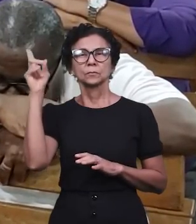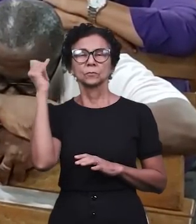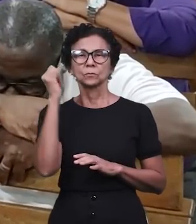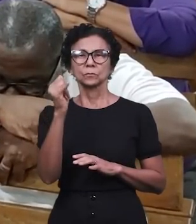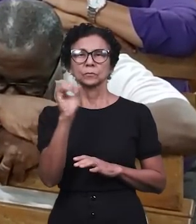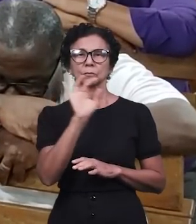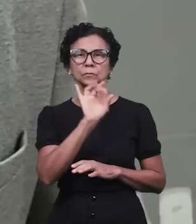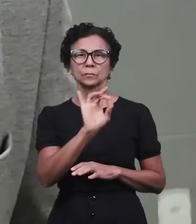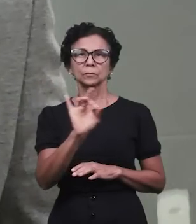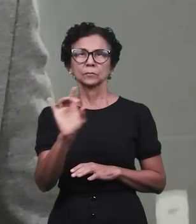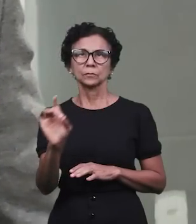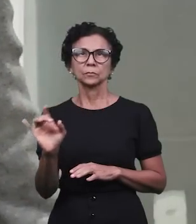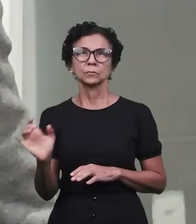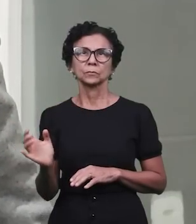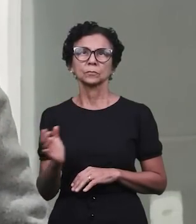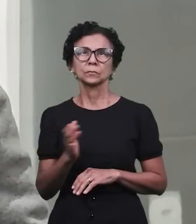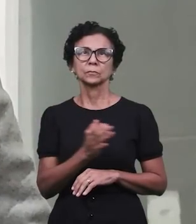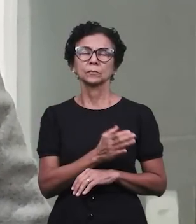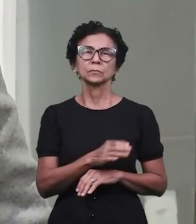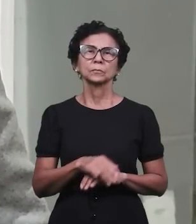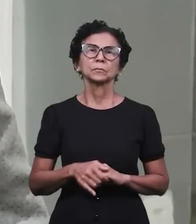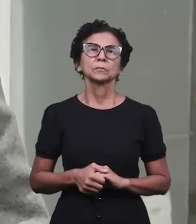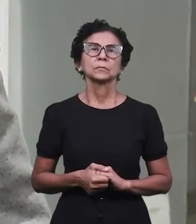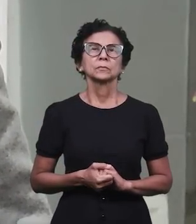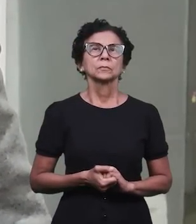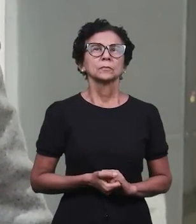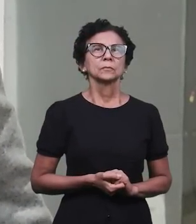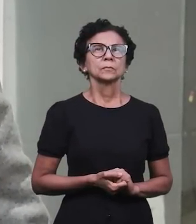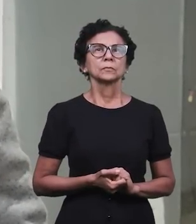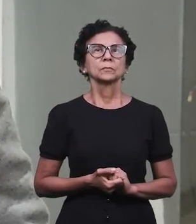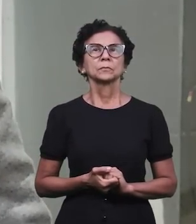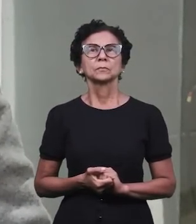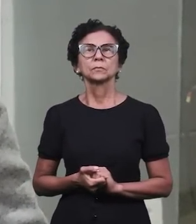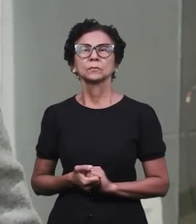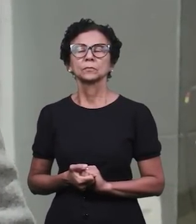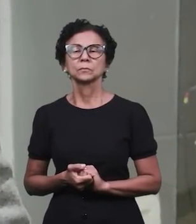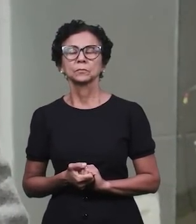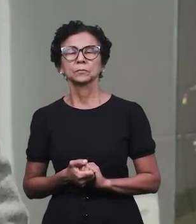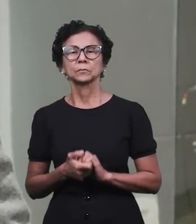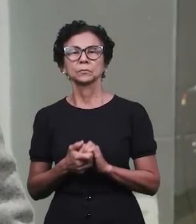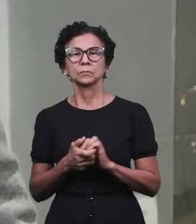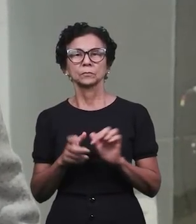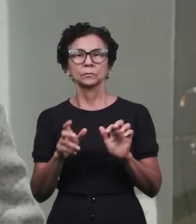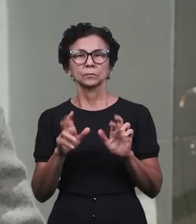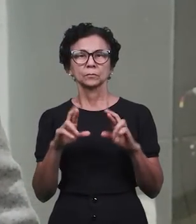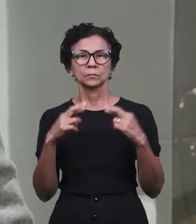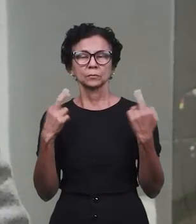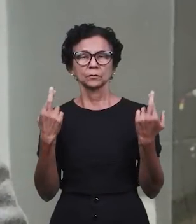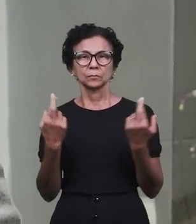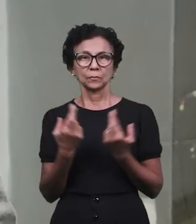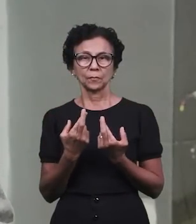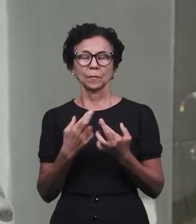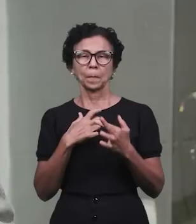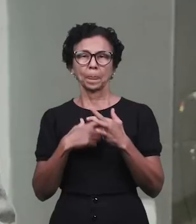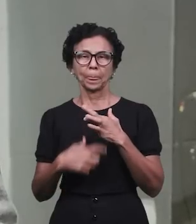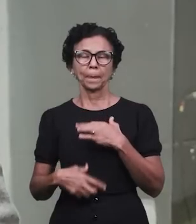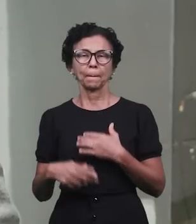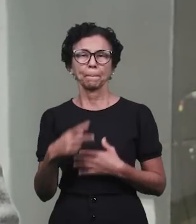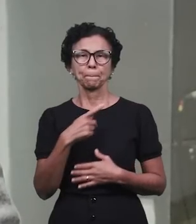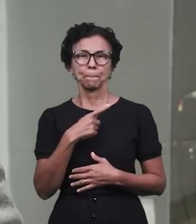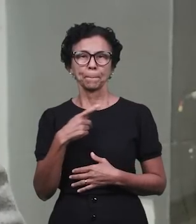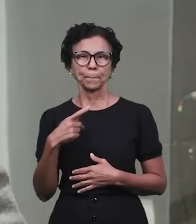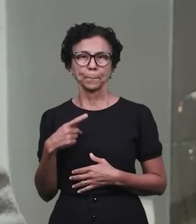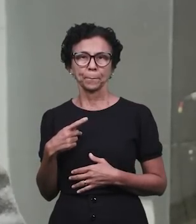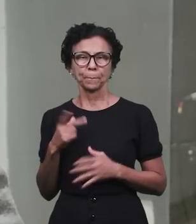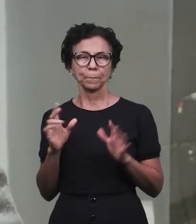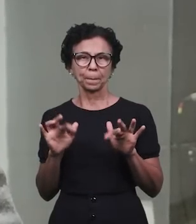do Senhor. Estamos aqui finalizando uma reunião com os obreiros e pastores aqui na